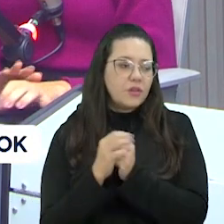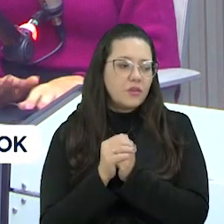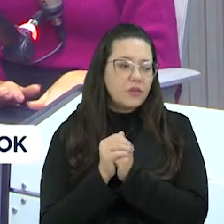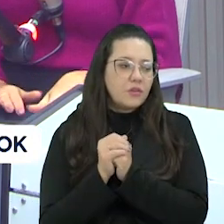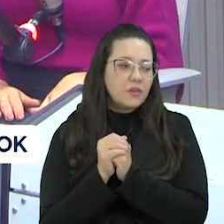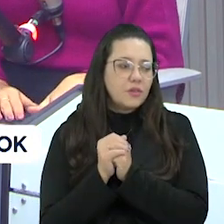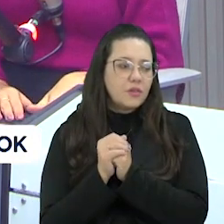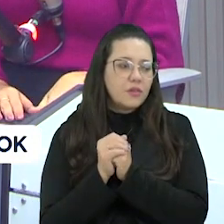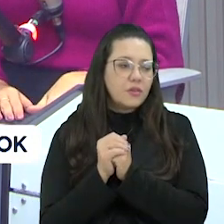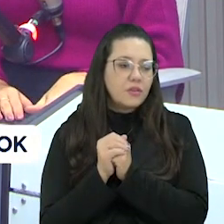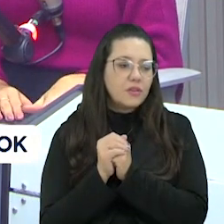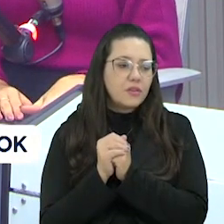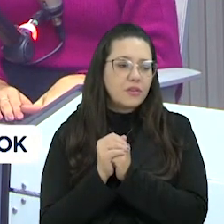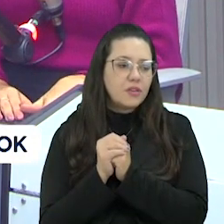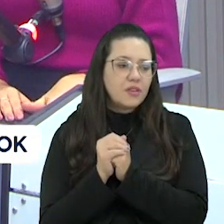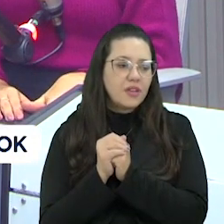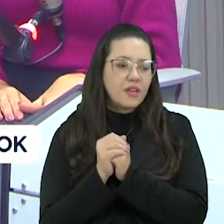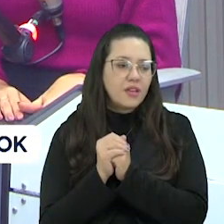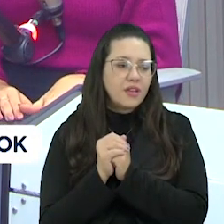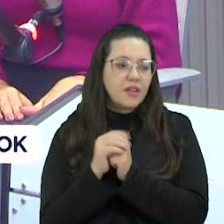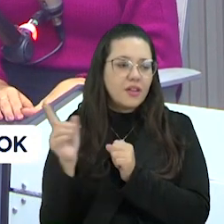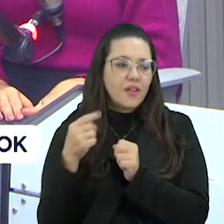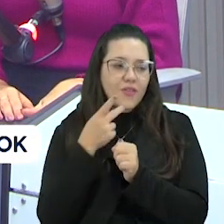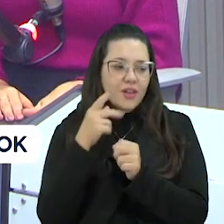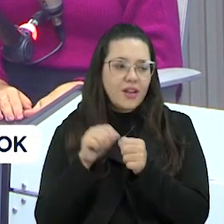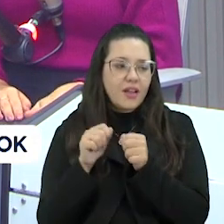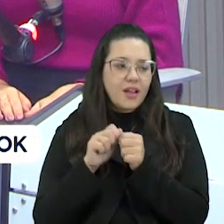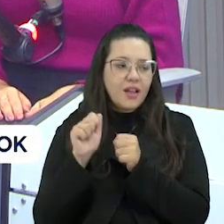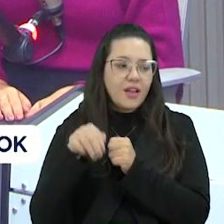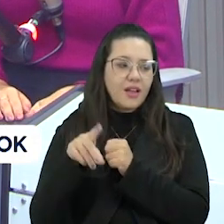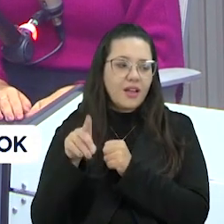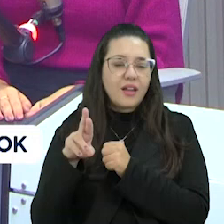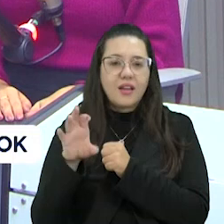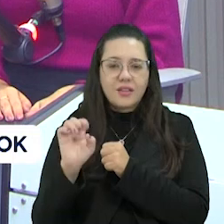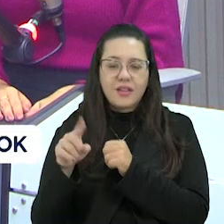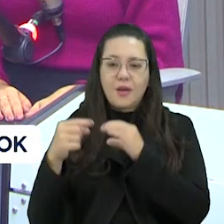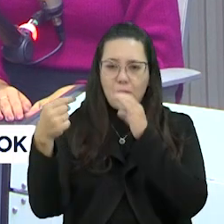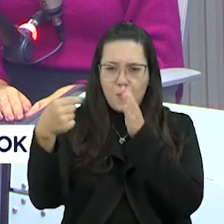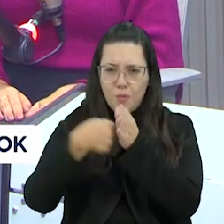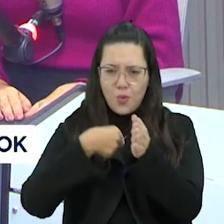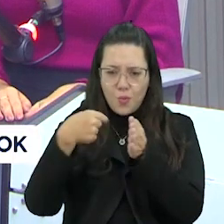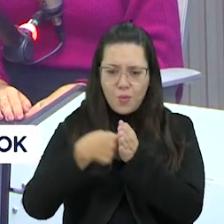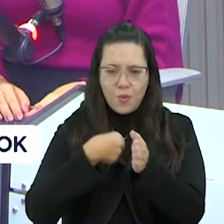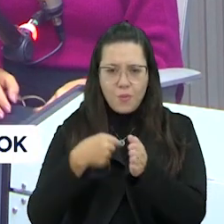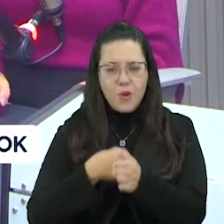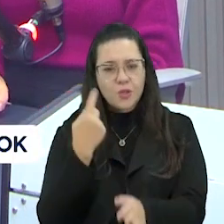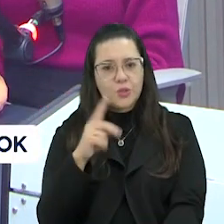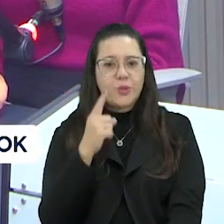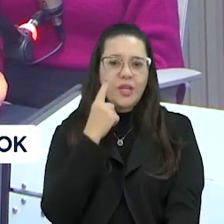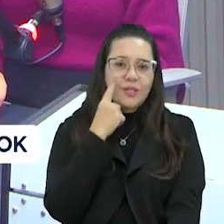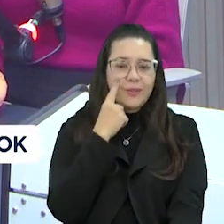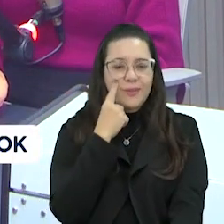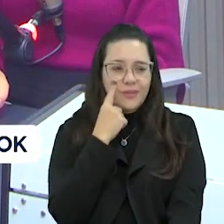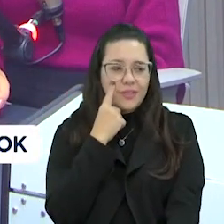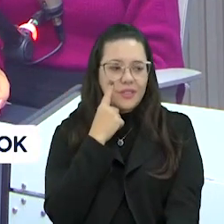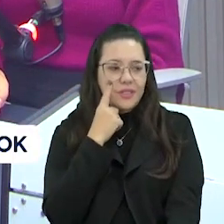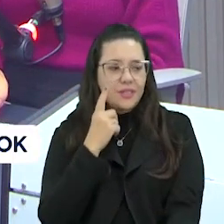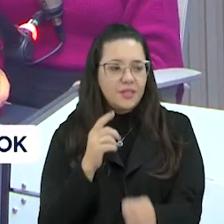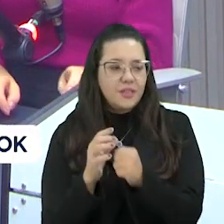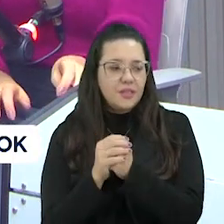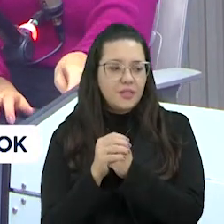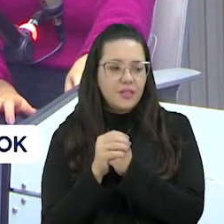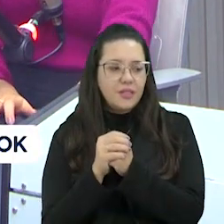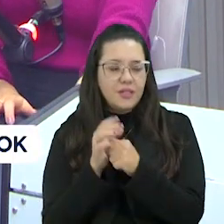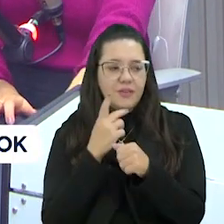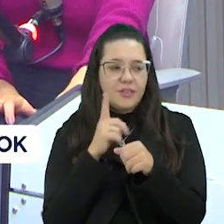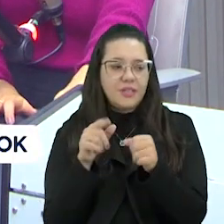em Votuporanga, capitão André Navarrete. Você pode participar com a gente, mandando sua pergunta, sua dúvida. Navarrete, ainda falando sobre essa